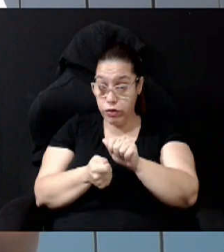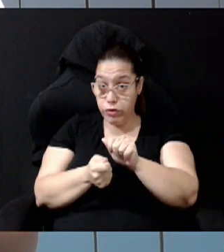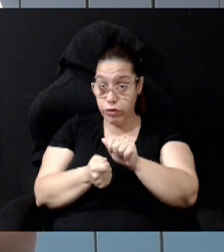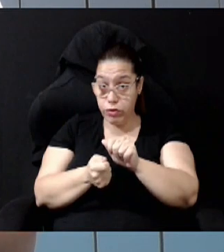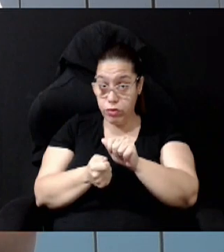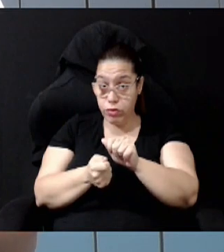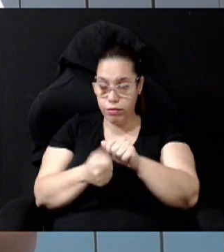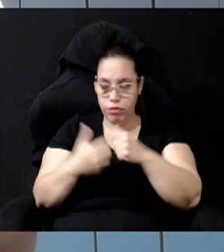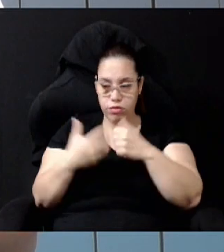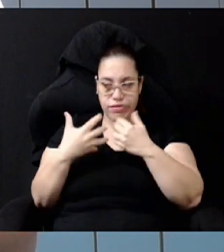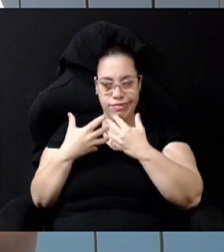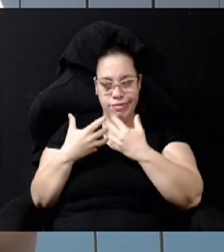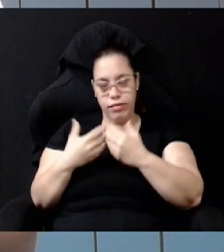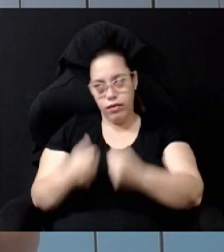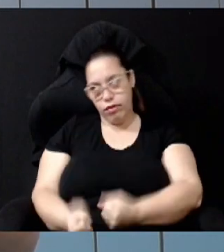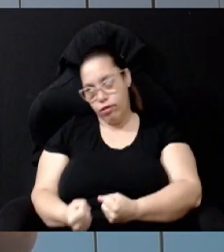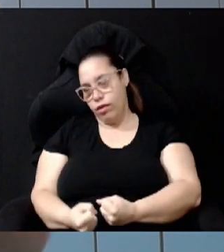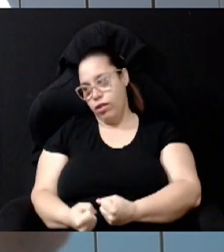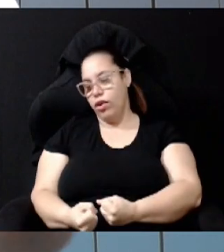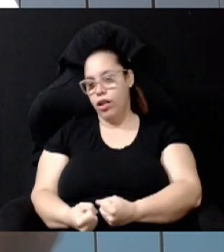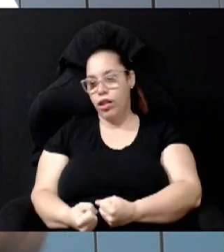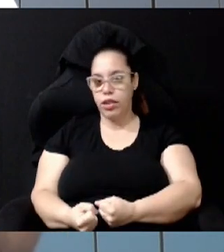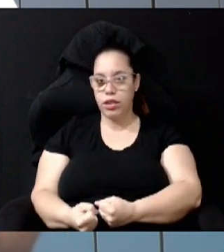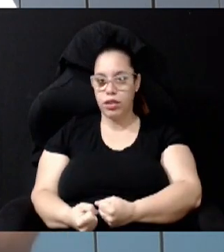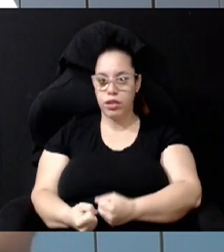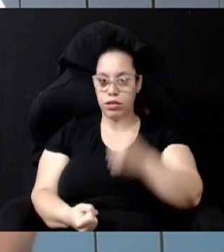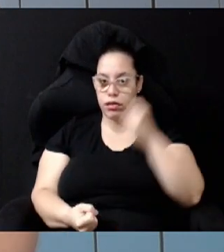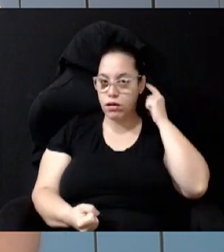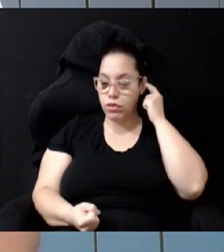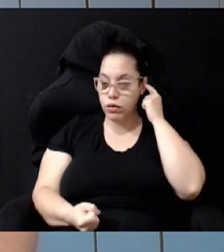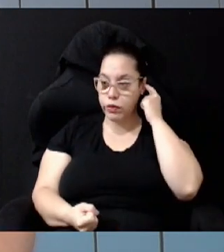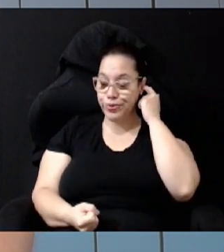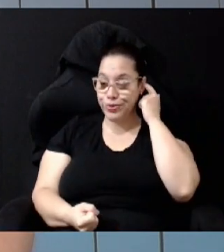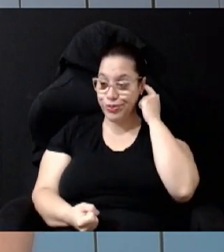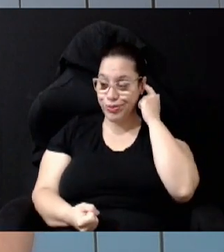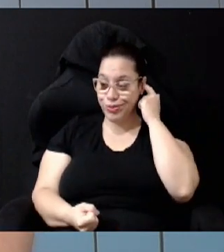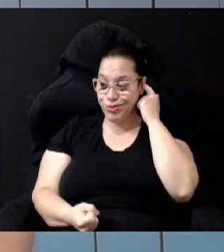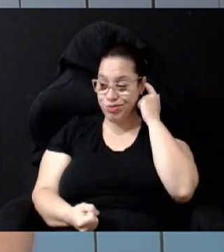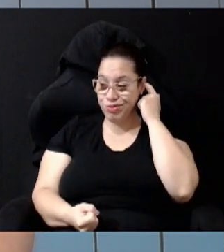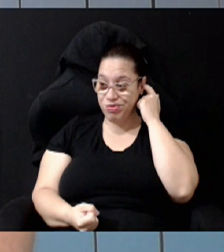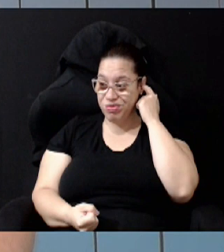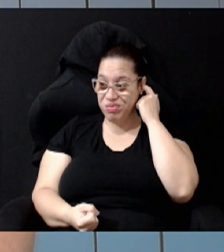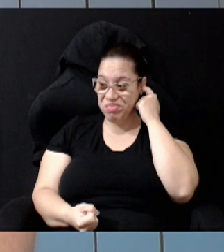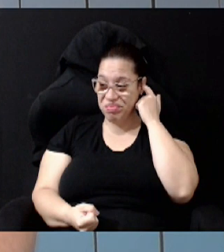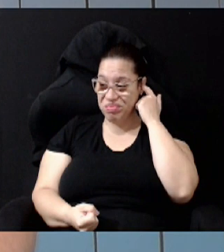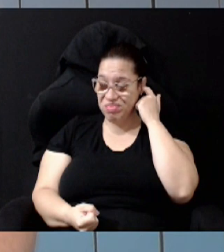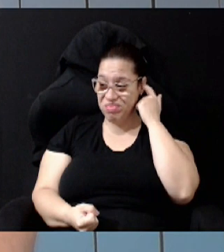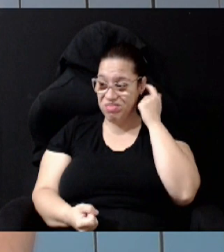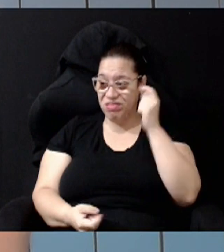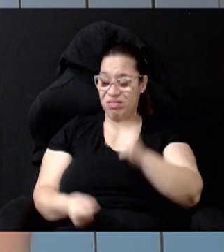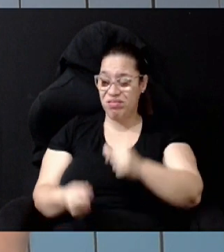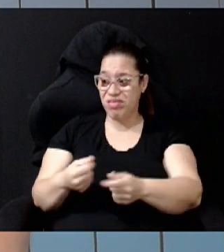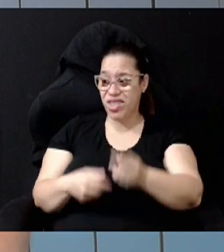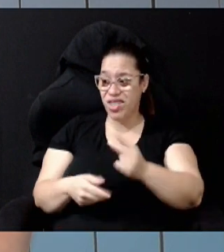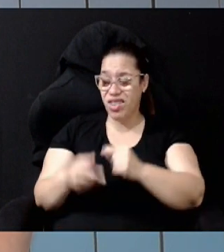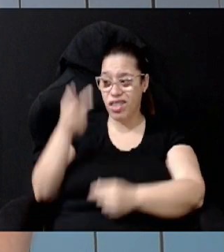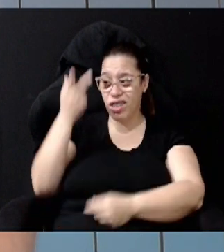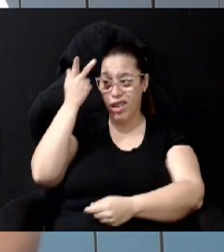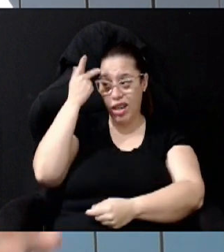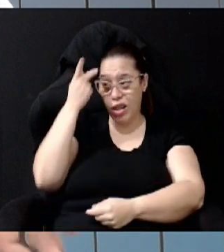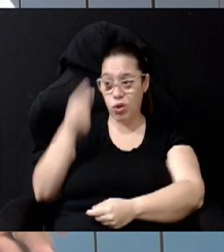suporta, né, a maneira como a gente vem explorando os recursos naturais. Então, é preciso um